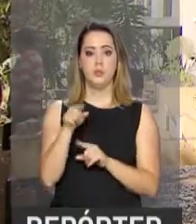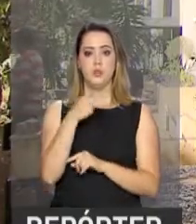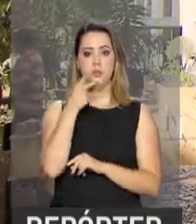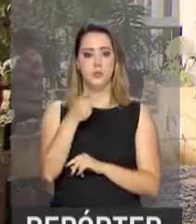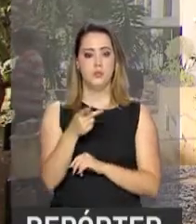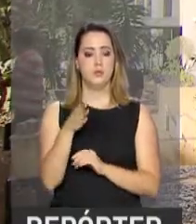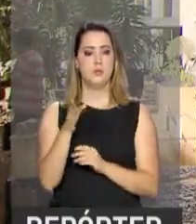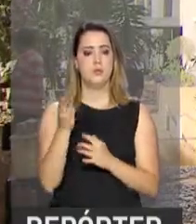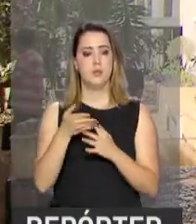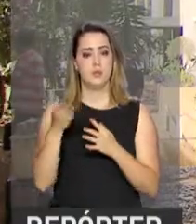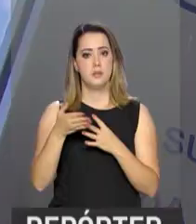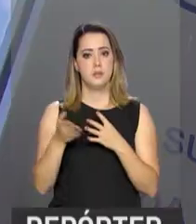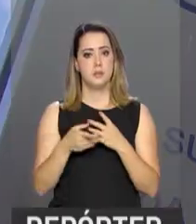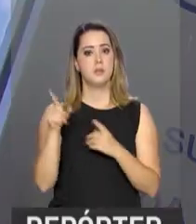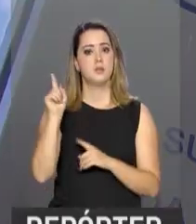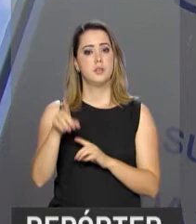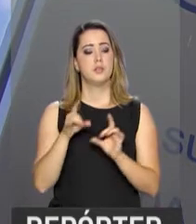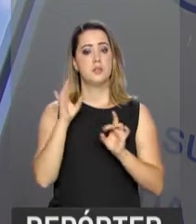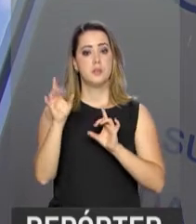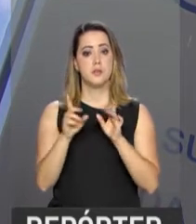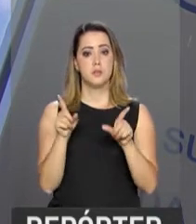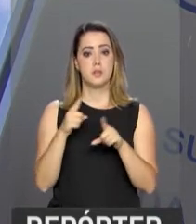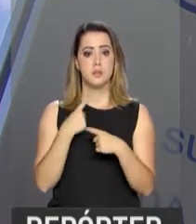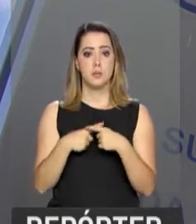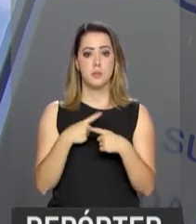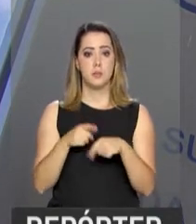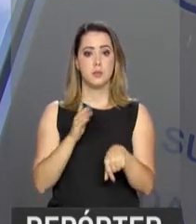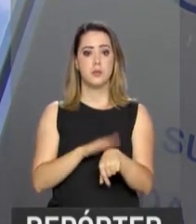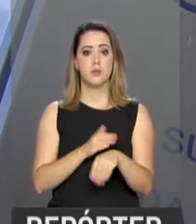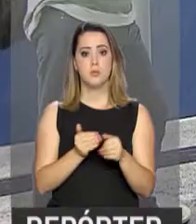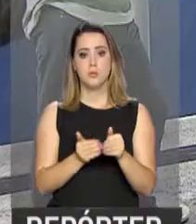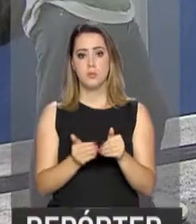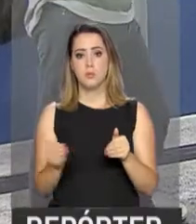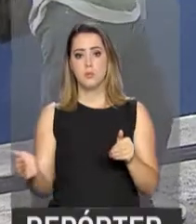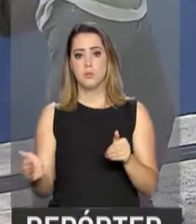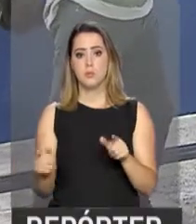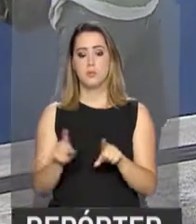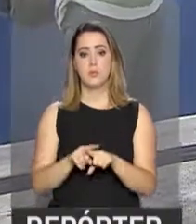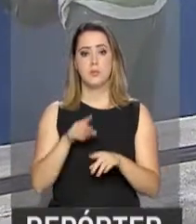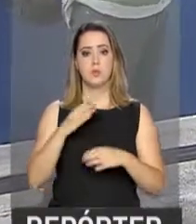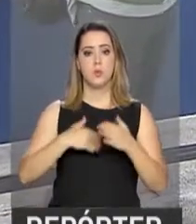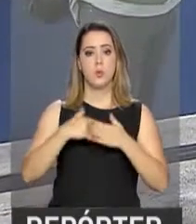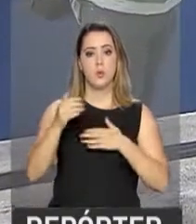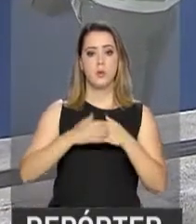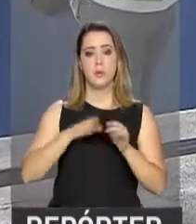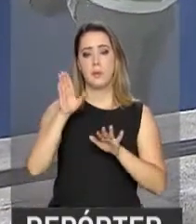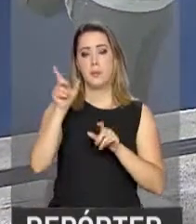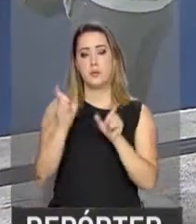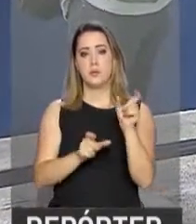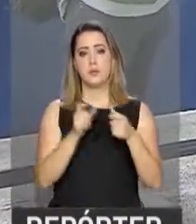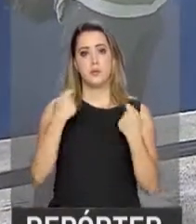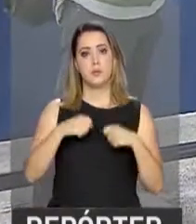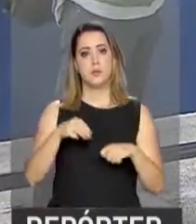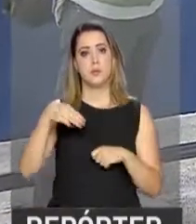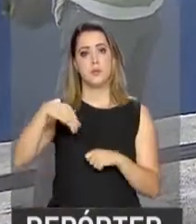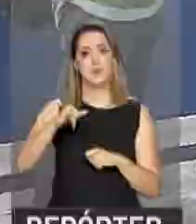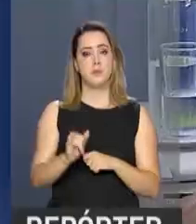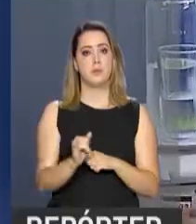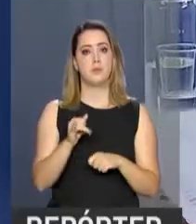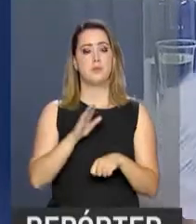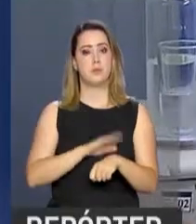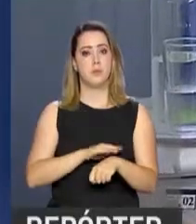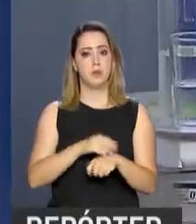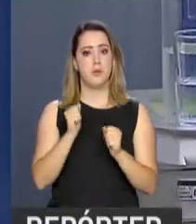parcelamento é especial porque o prazo para pagar está estendido mas qualquer meio que precisar financiar as suas dívidas